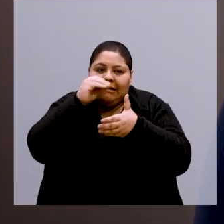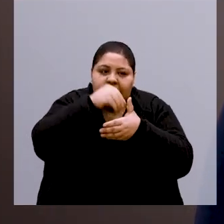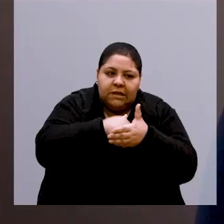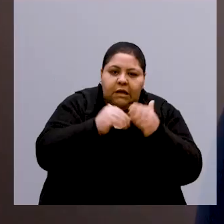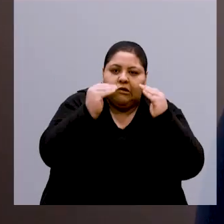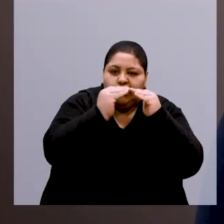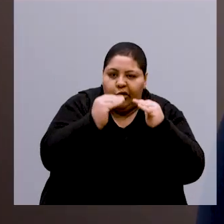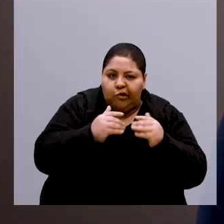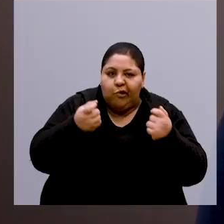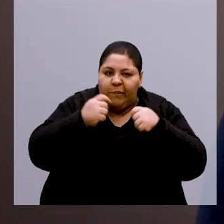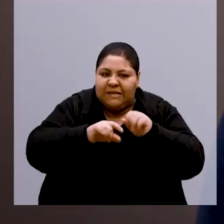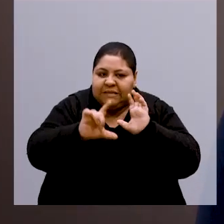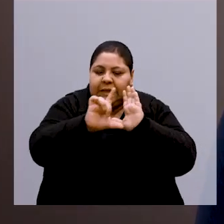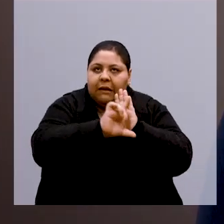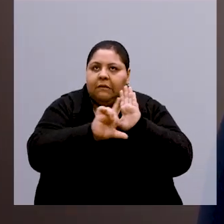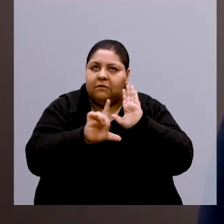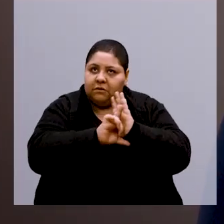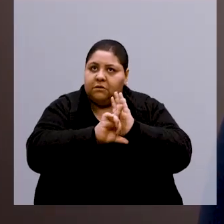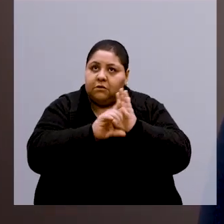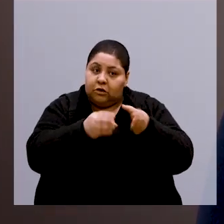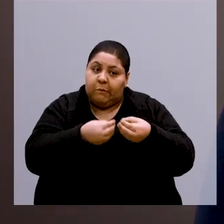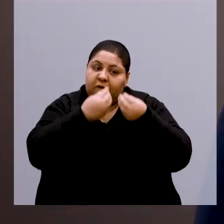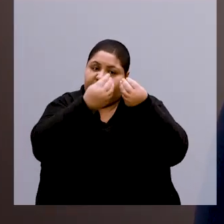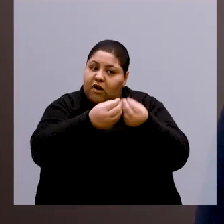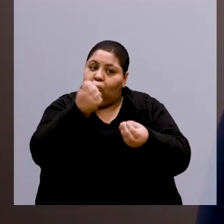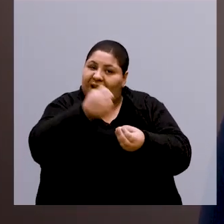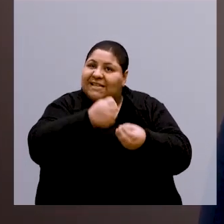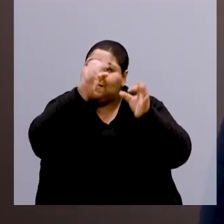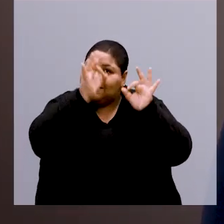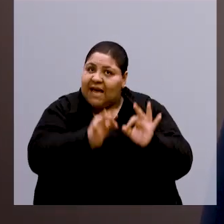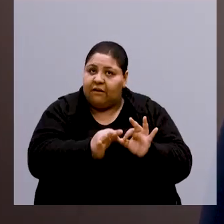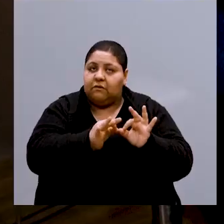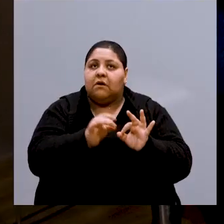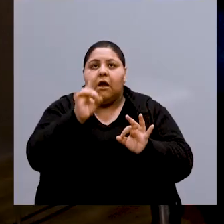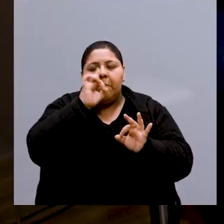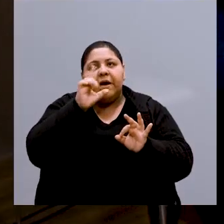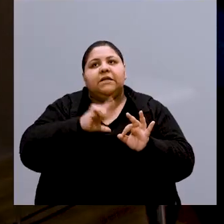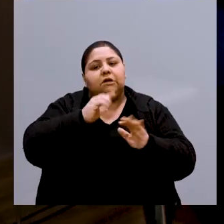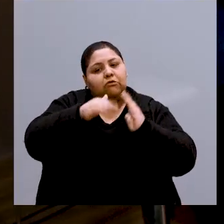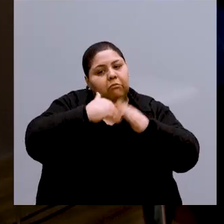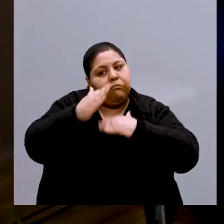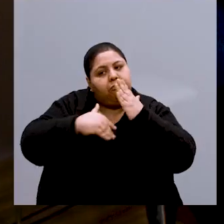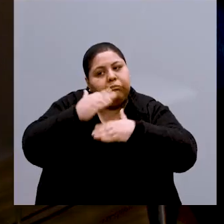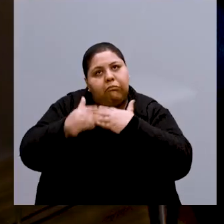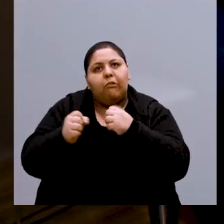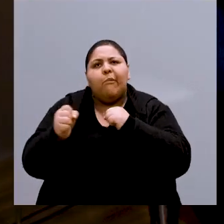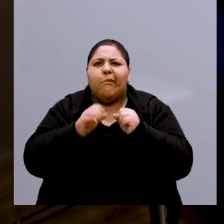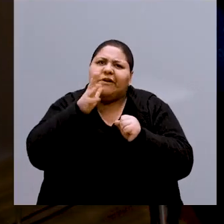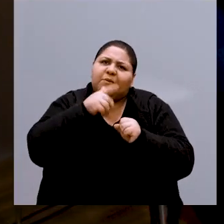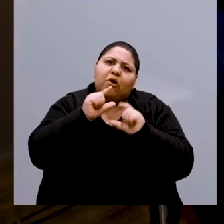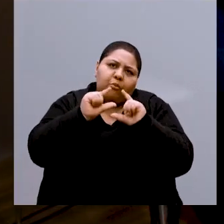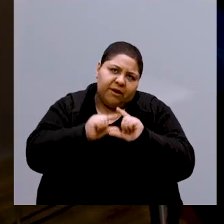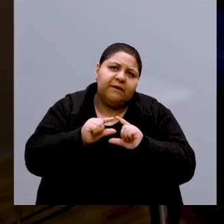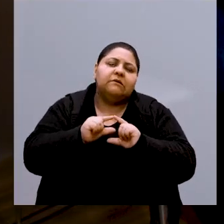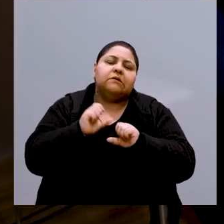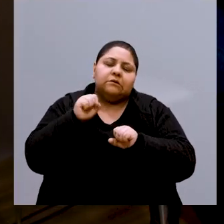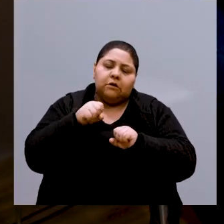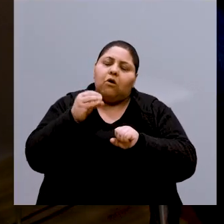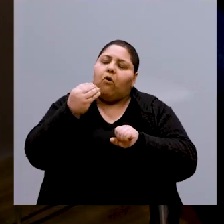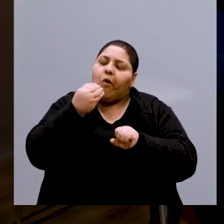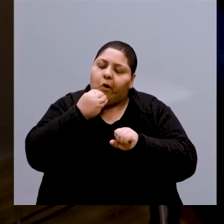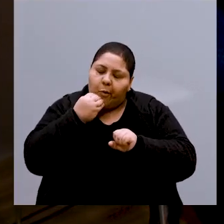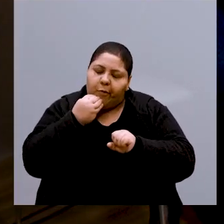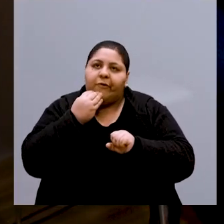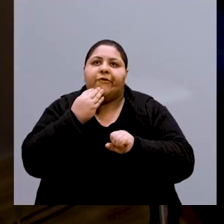está dentro do padrão que precisa da legislação para ofertar um leite de qualidade. Então, a mãe passa por todo esse processo. Então, pode demorar mais tempo,